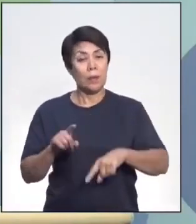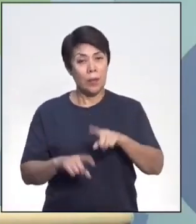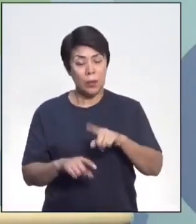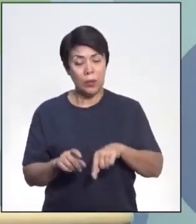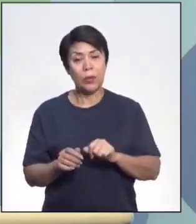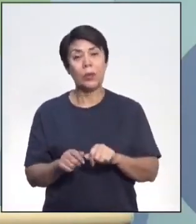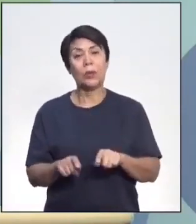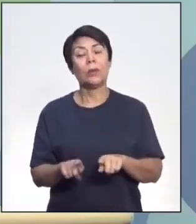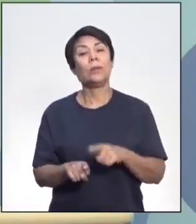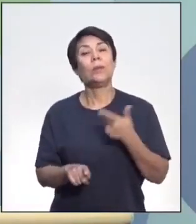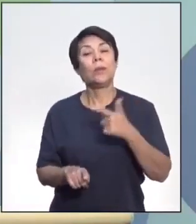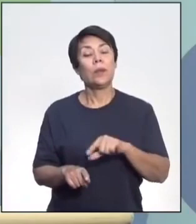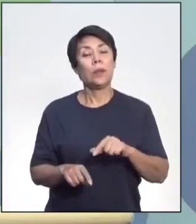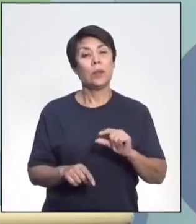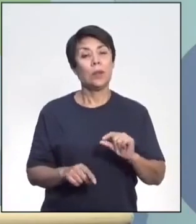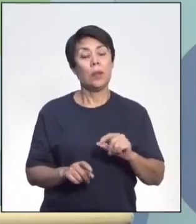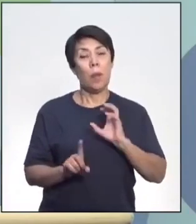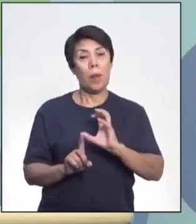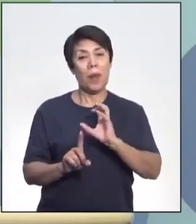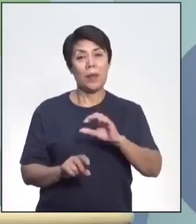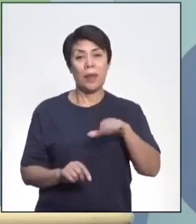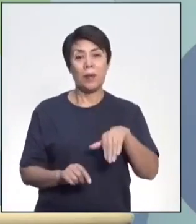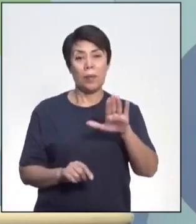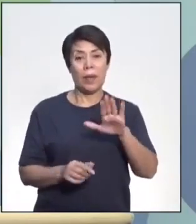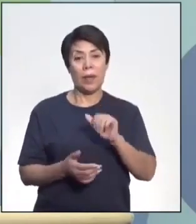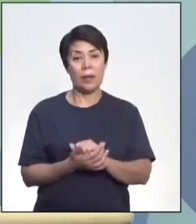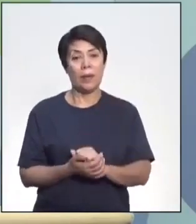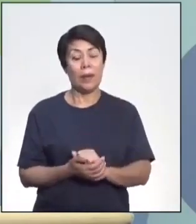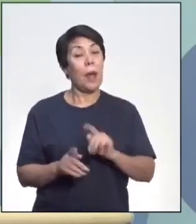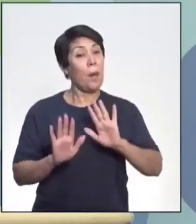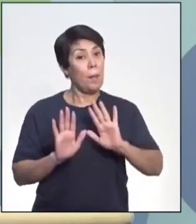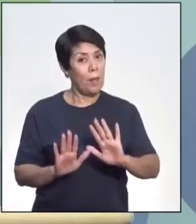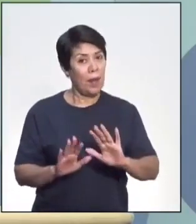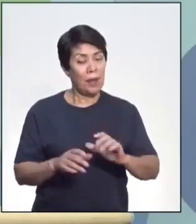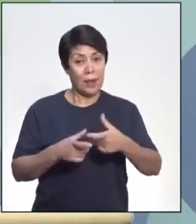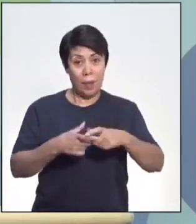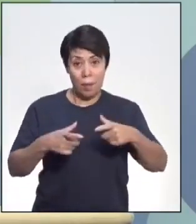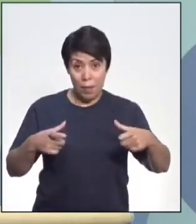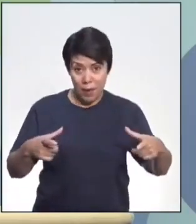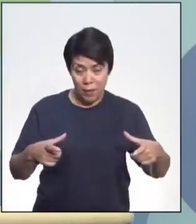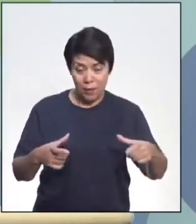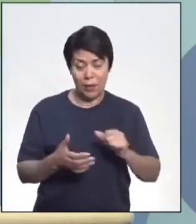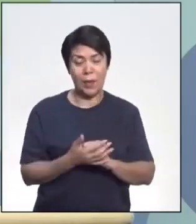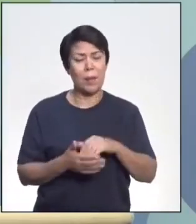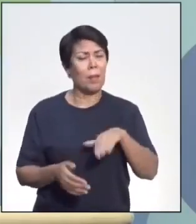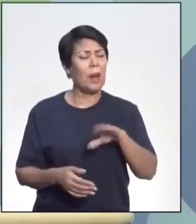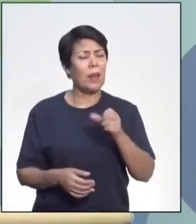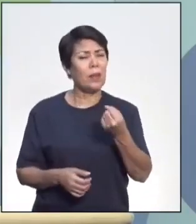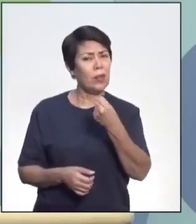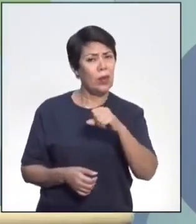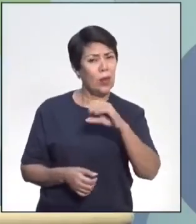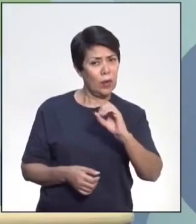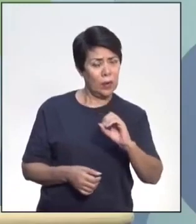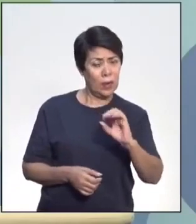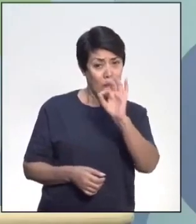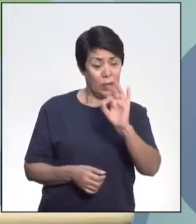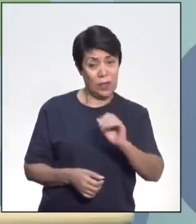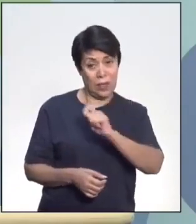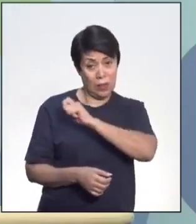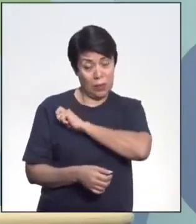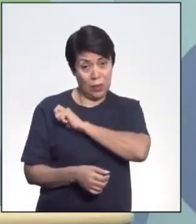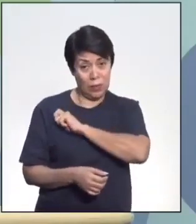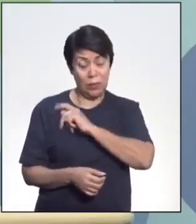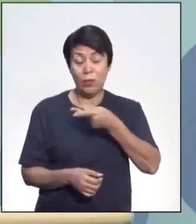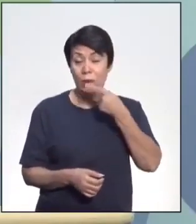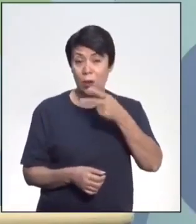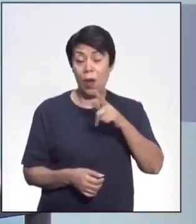a Micaela, aumento de pressão. Mas a maioria, mais de 80%, disse que era para colocar